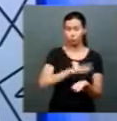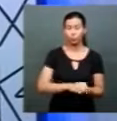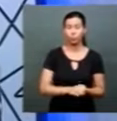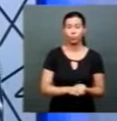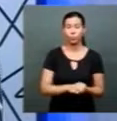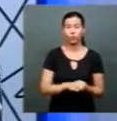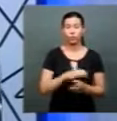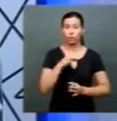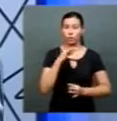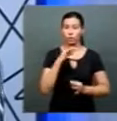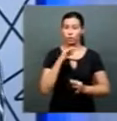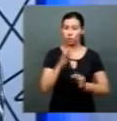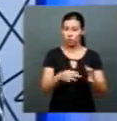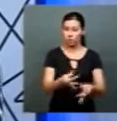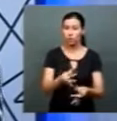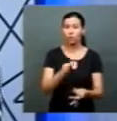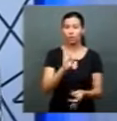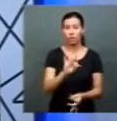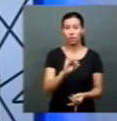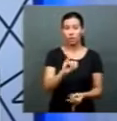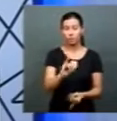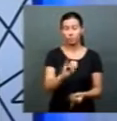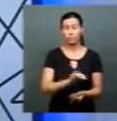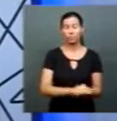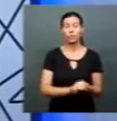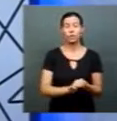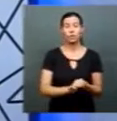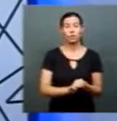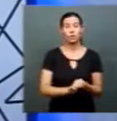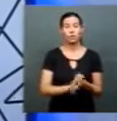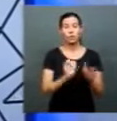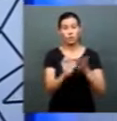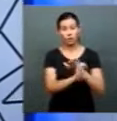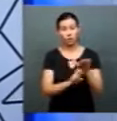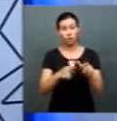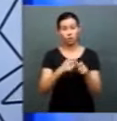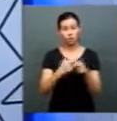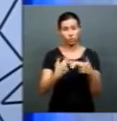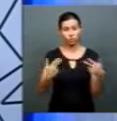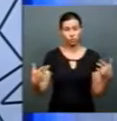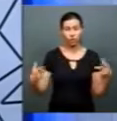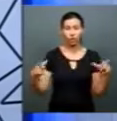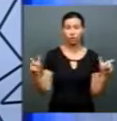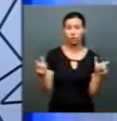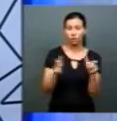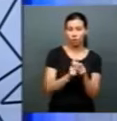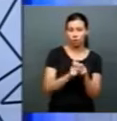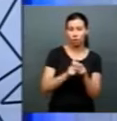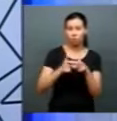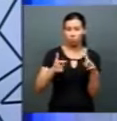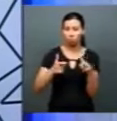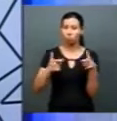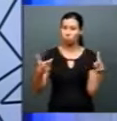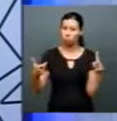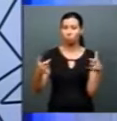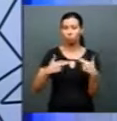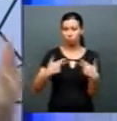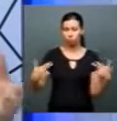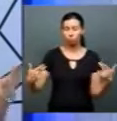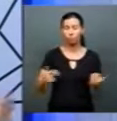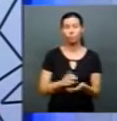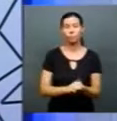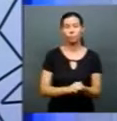de tecnologia da informação. Nós temos várias empresas, empresas grandes, empresas médias, empresas até de pequeno porte